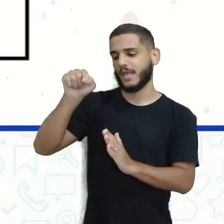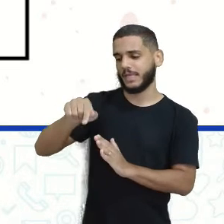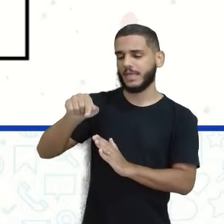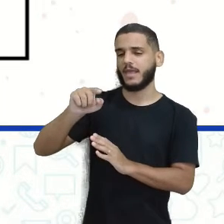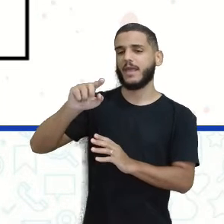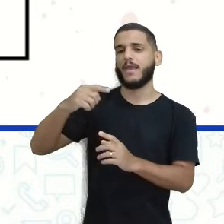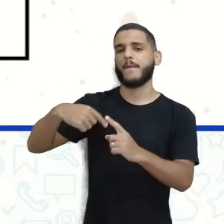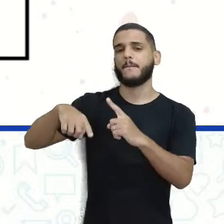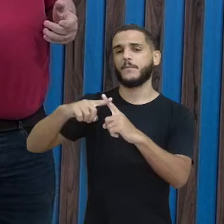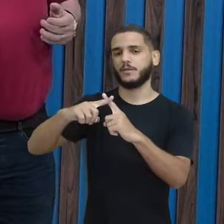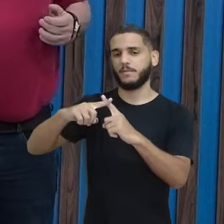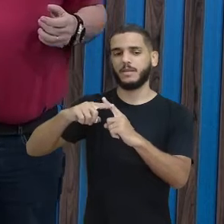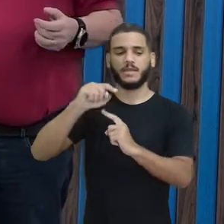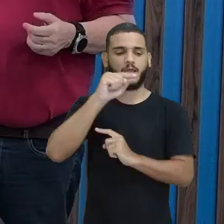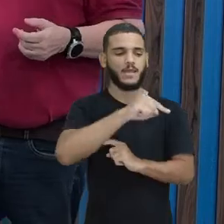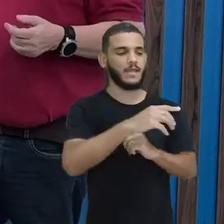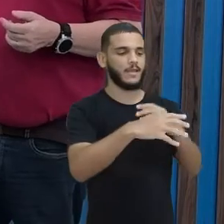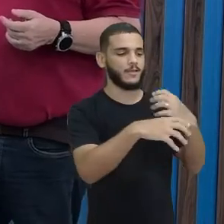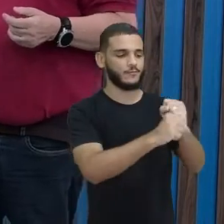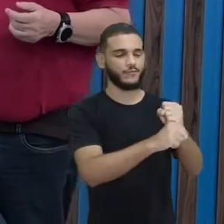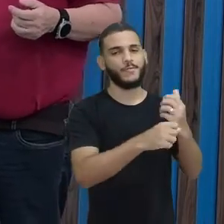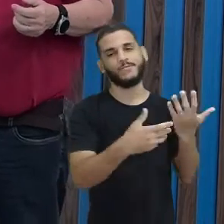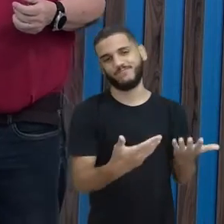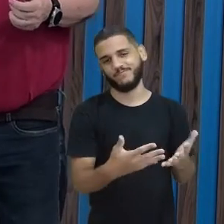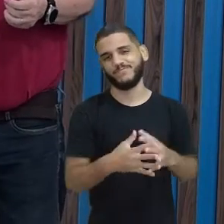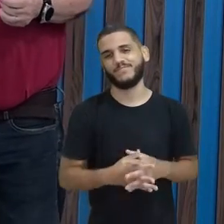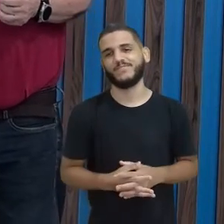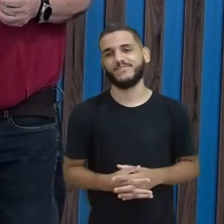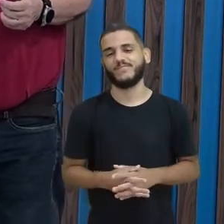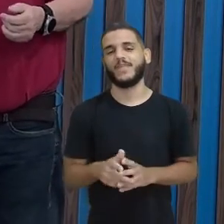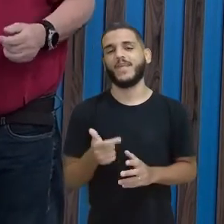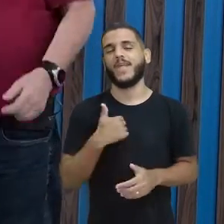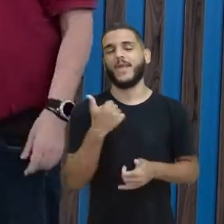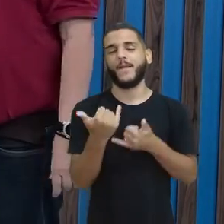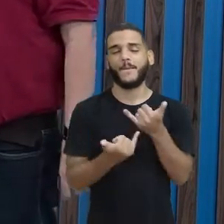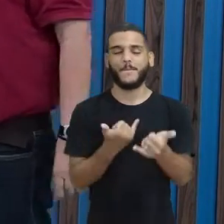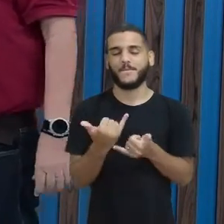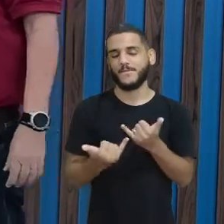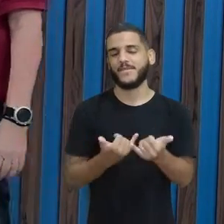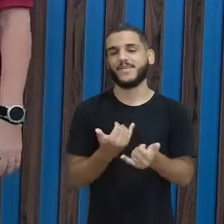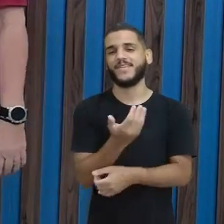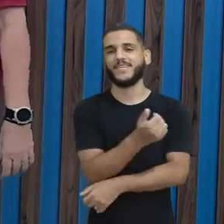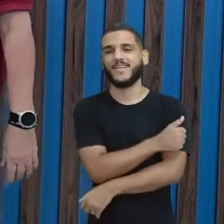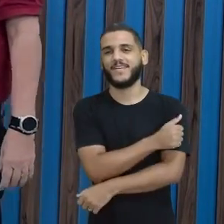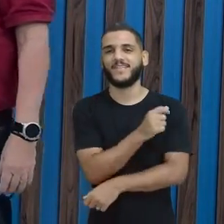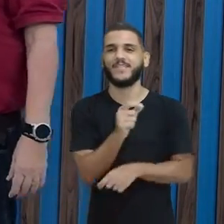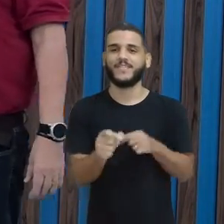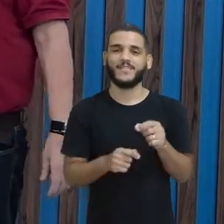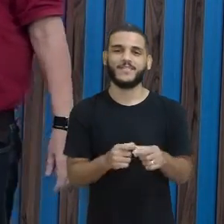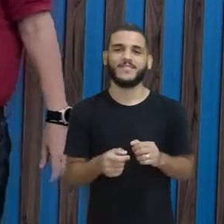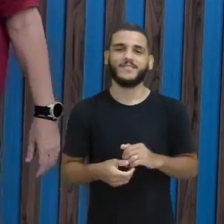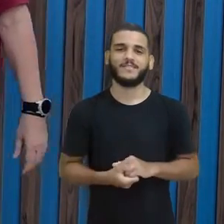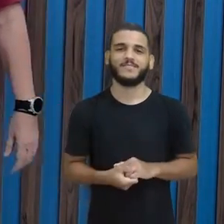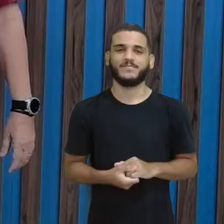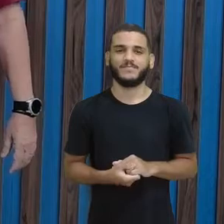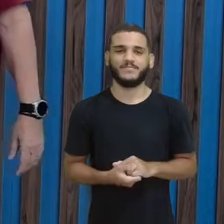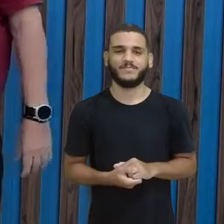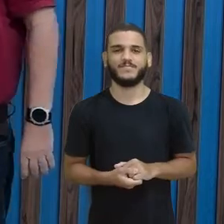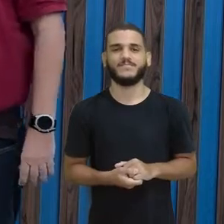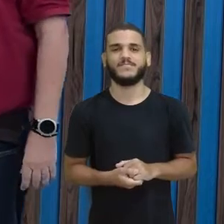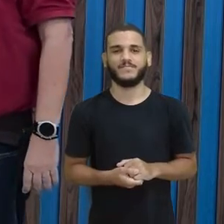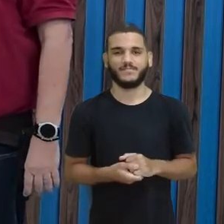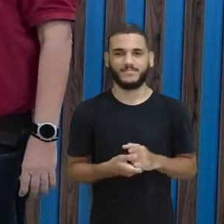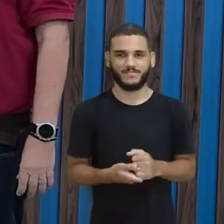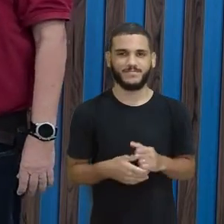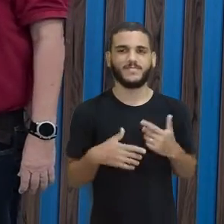multiplico. Quando é regra do o, eu vou somar. Perfeito, Ricardinho? E eu até brinco com os alunos, porque eu digo que Regra do bolo é soma! Você